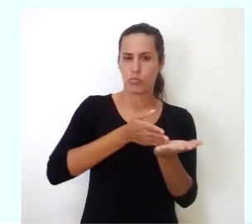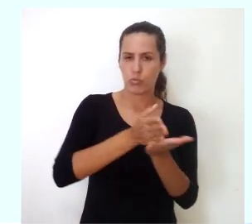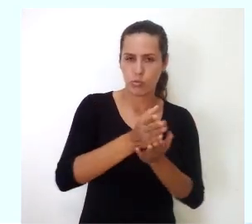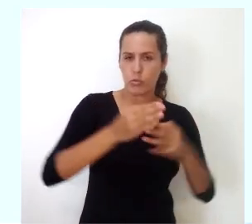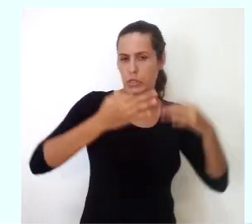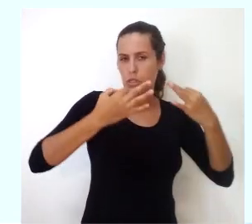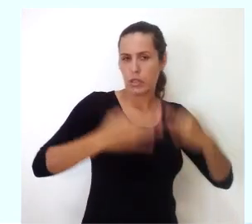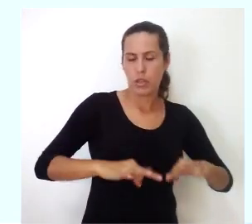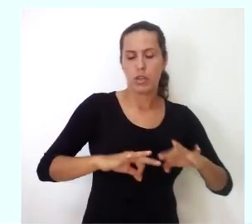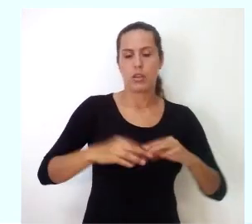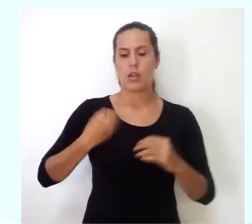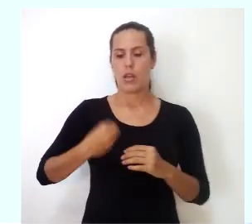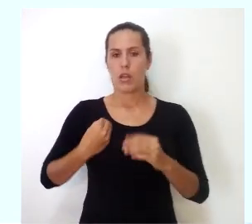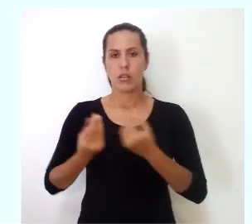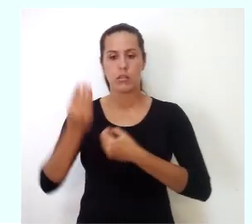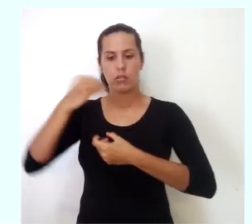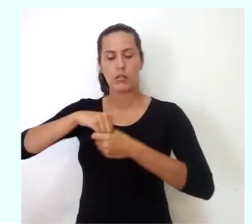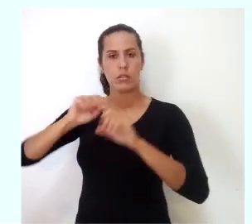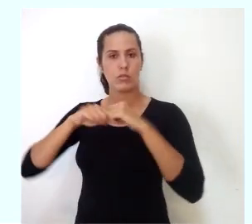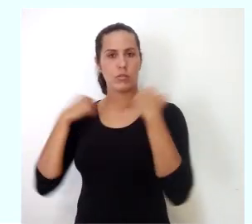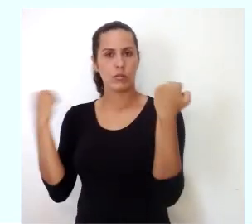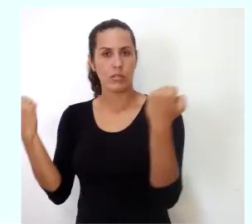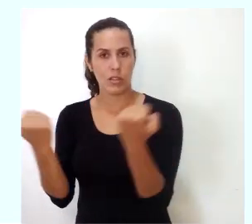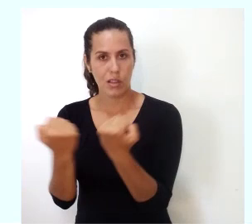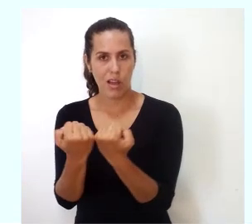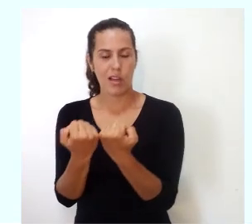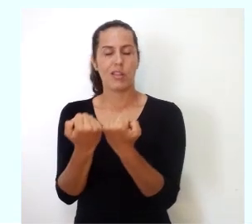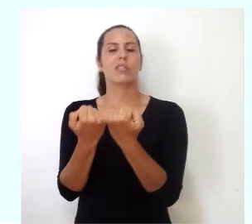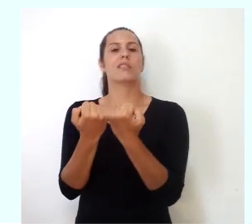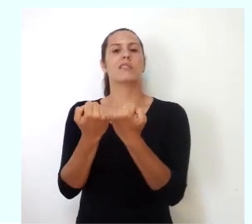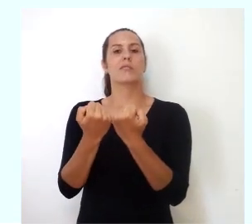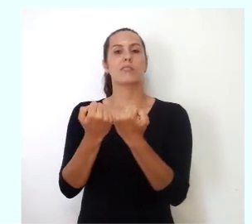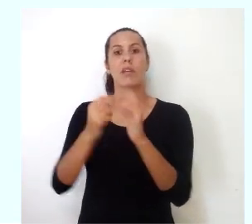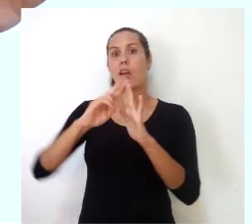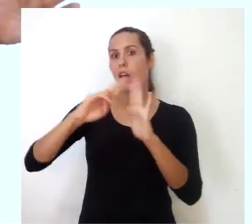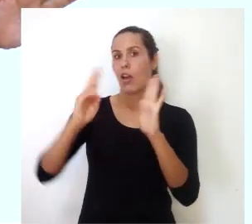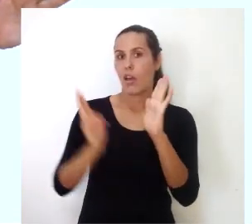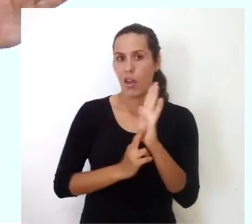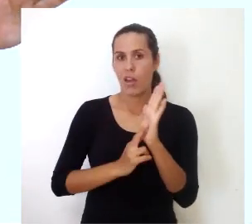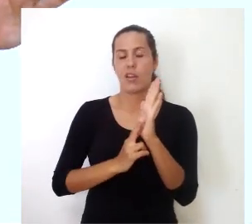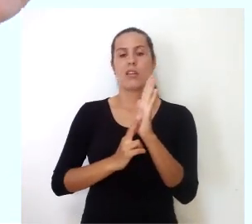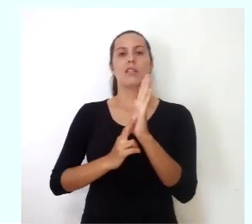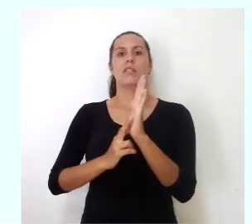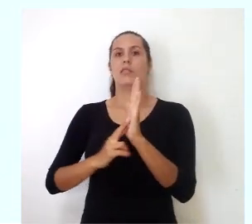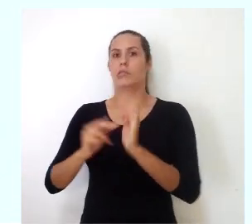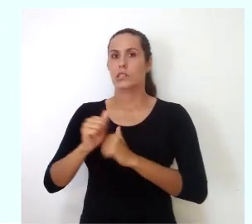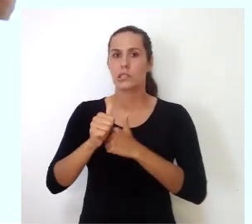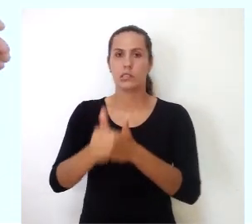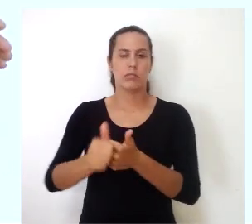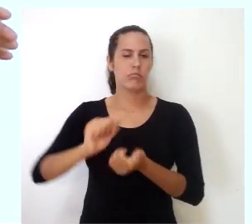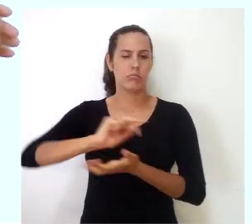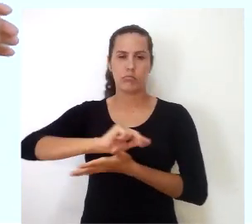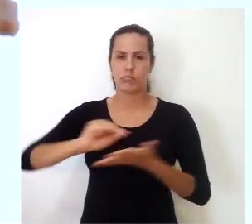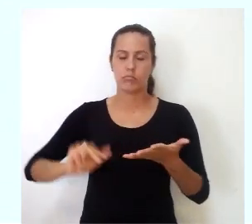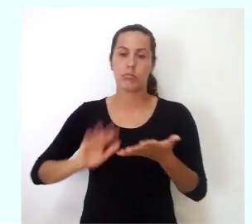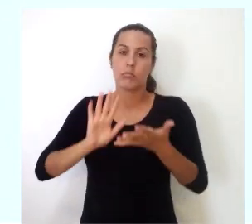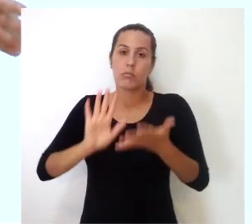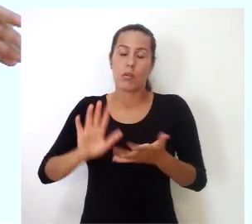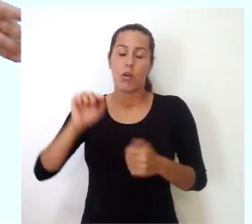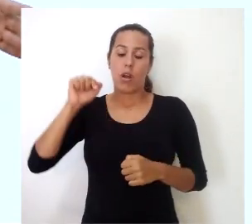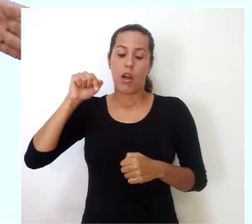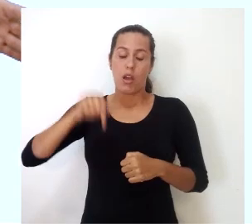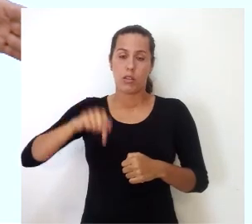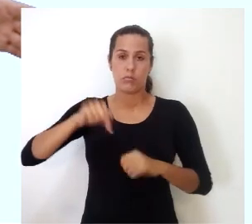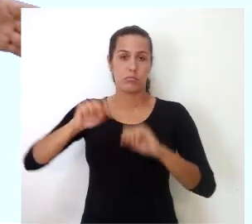a questão viver em sociedade, sociedade plural, normas para reger. Então aqui a sociedade,